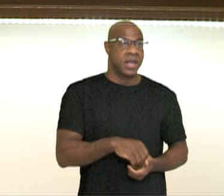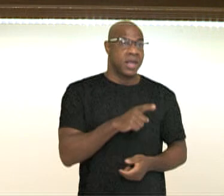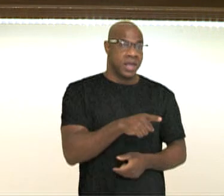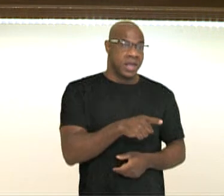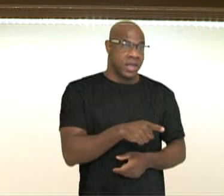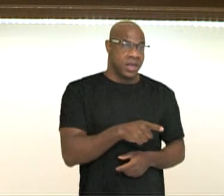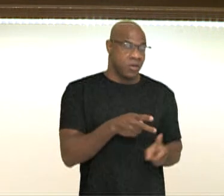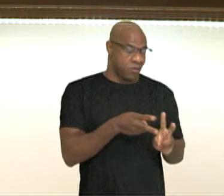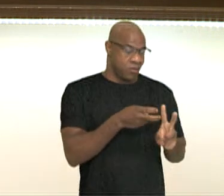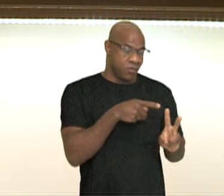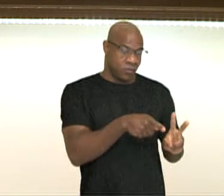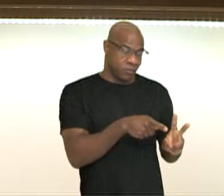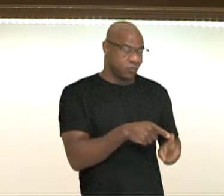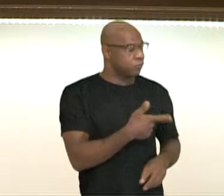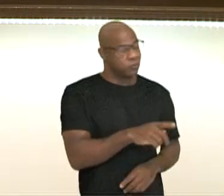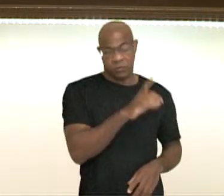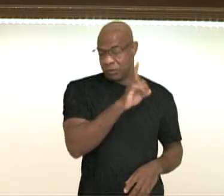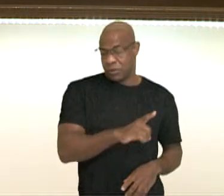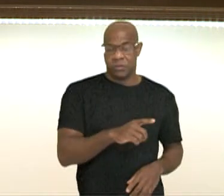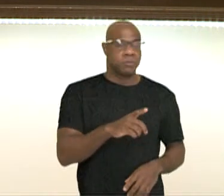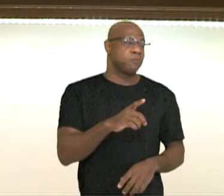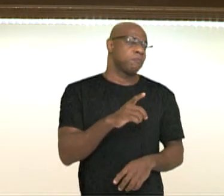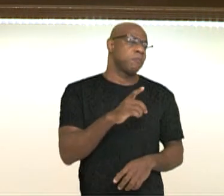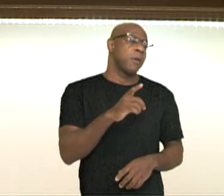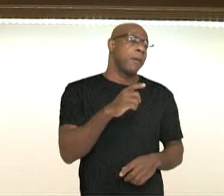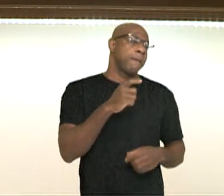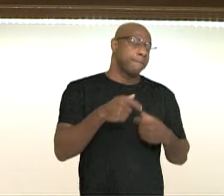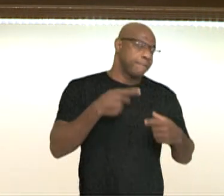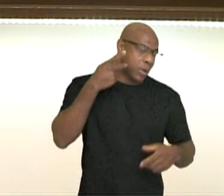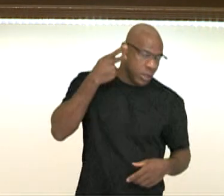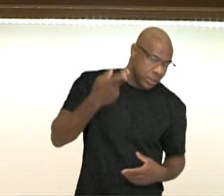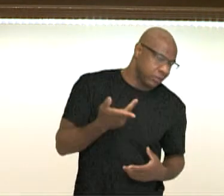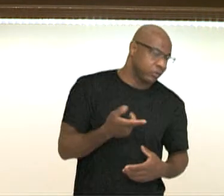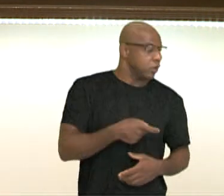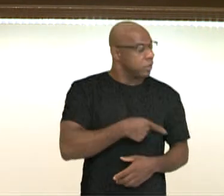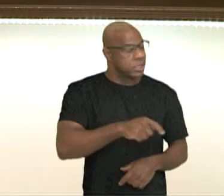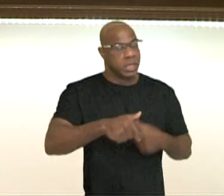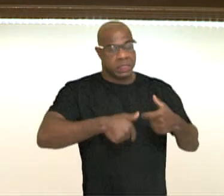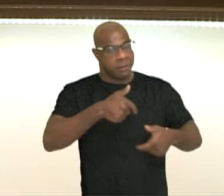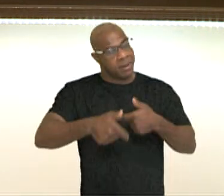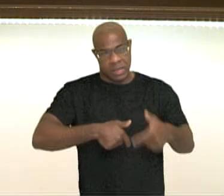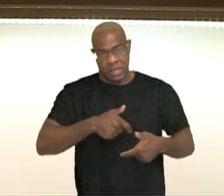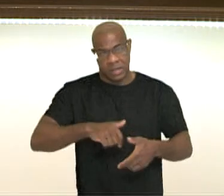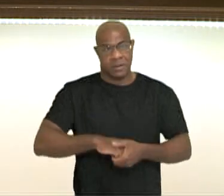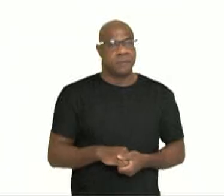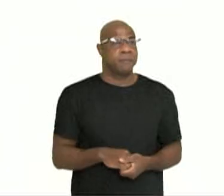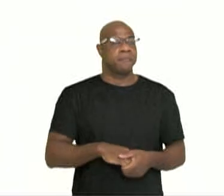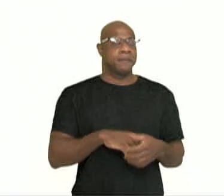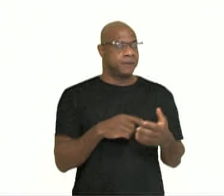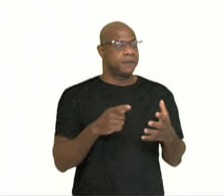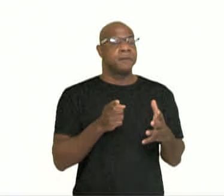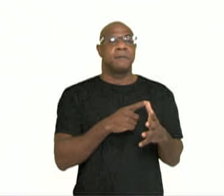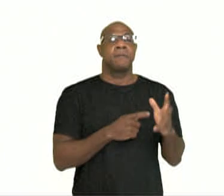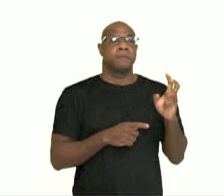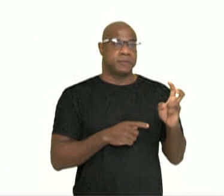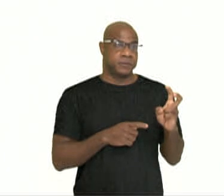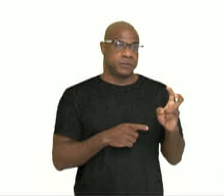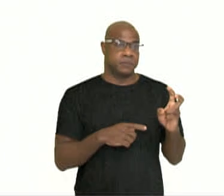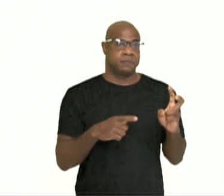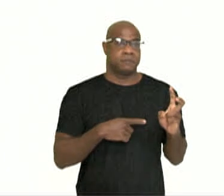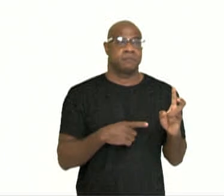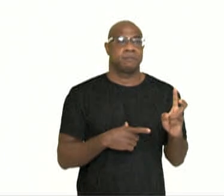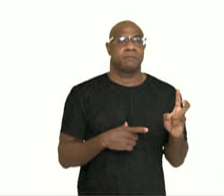não tinham direitos políticos. E depois nós vamos ter os escravizados africanos, que entram na América Espanhola em